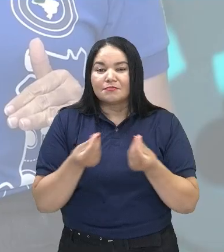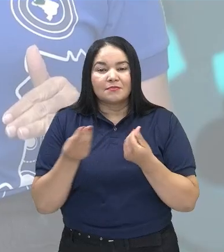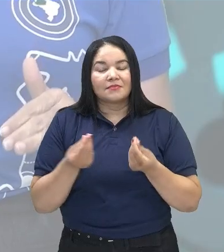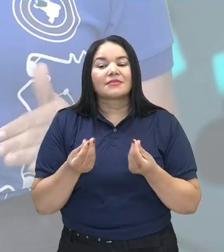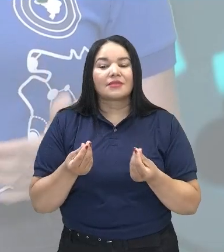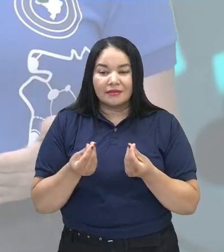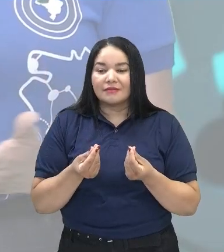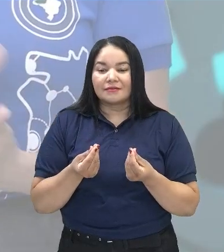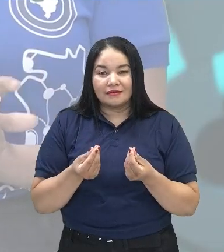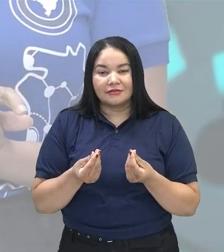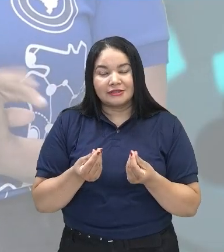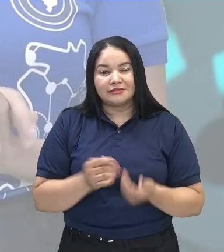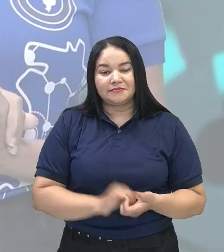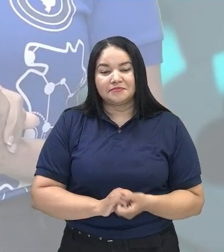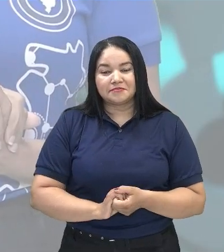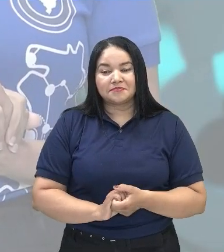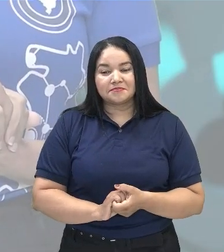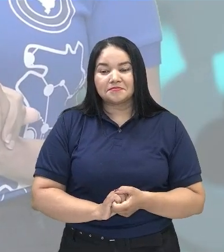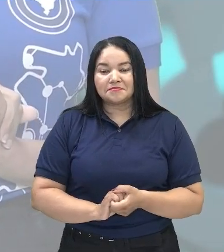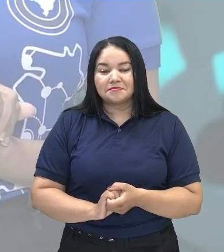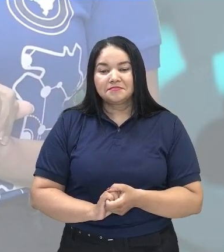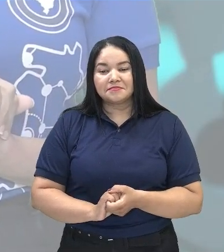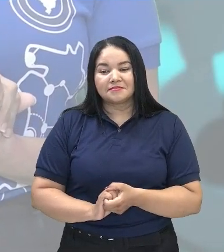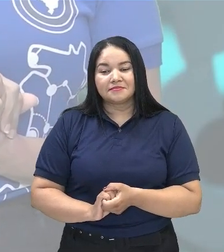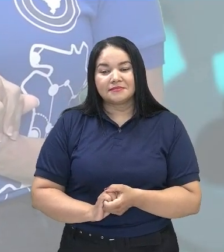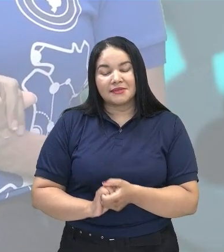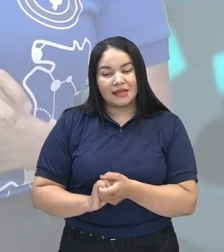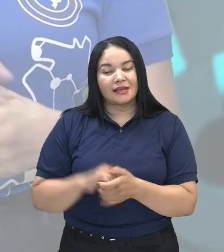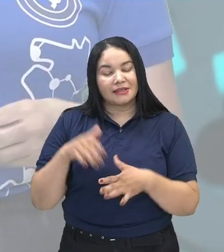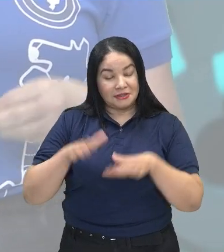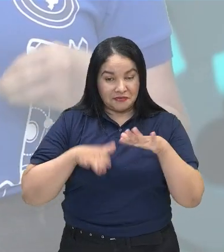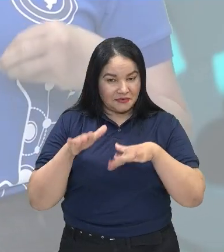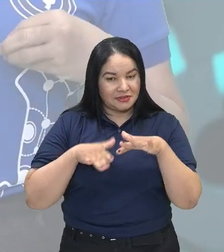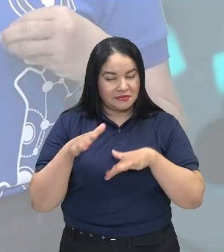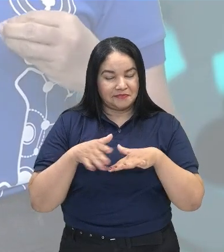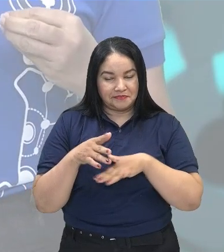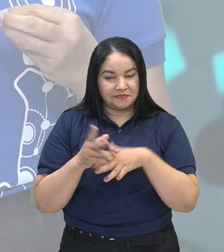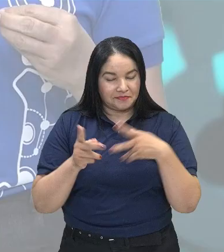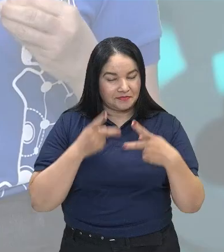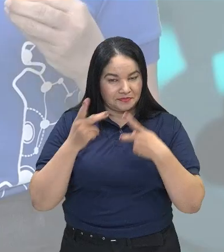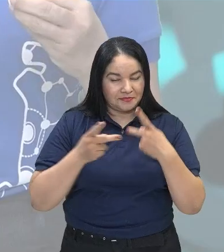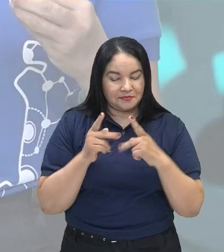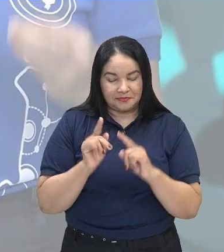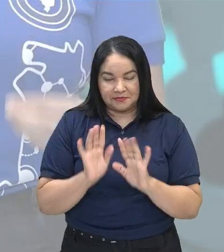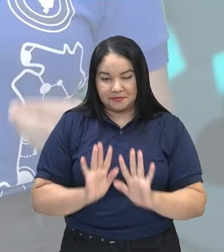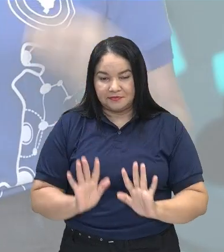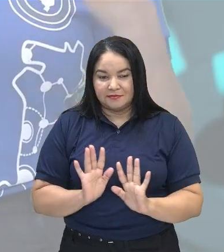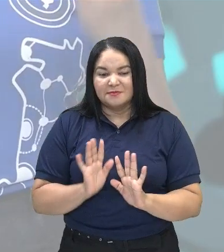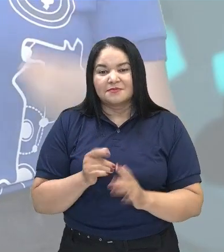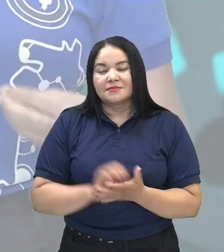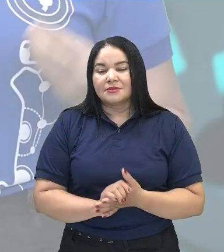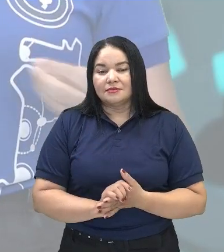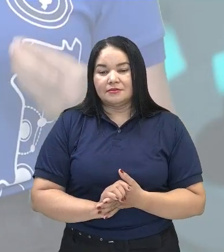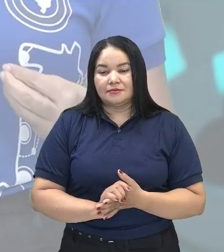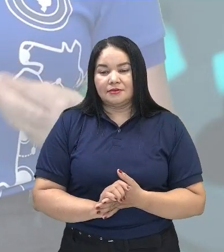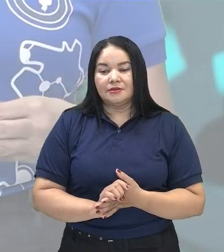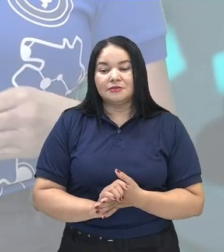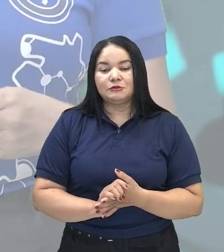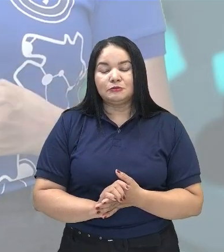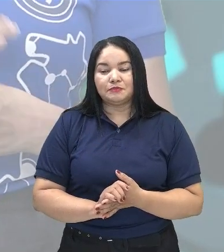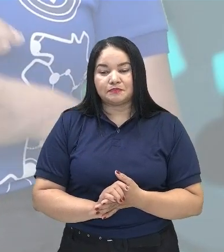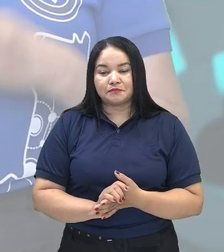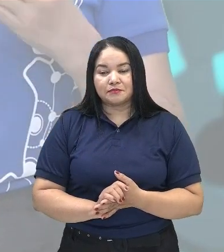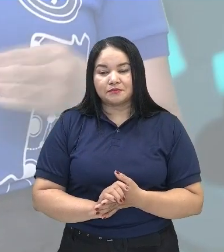suaves, né? Então, a gente tem mania de querer, né, falar